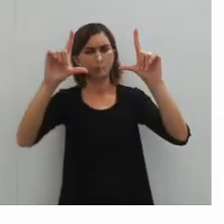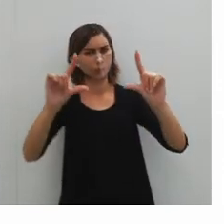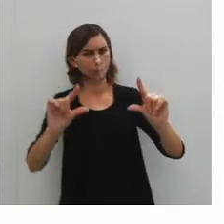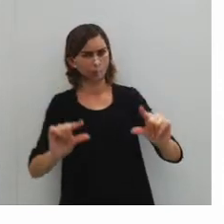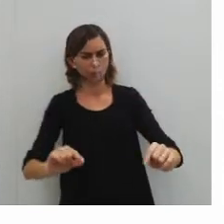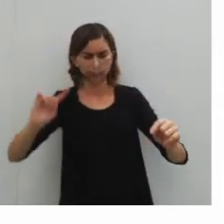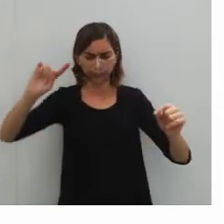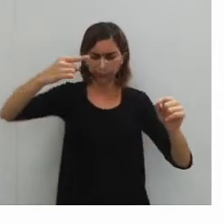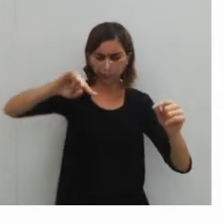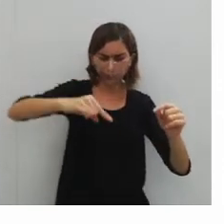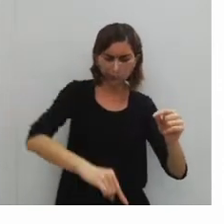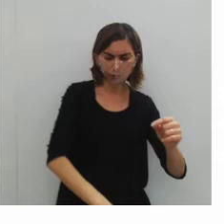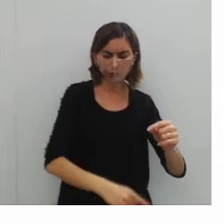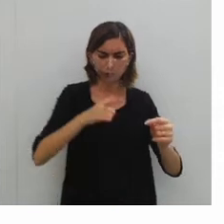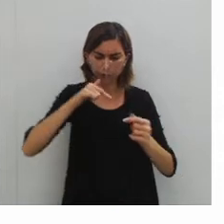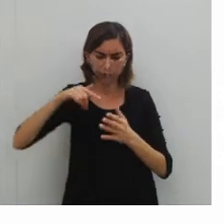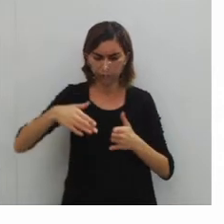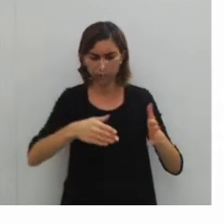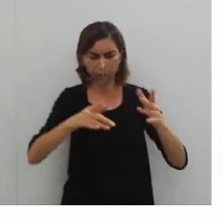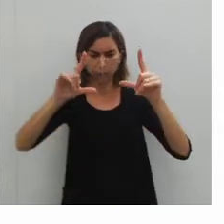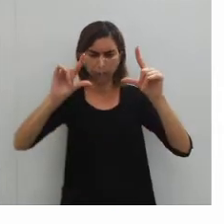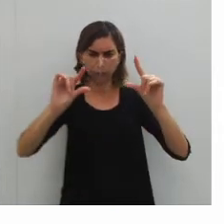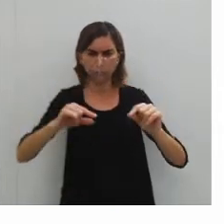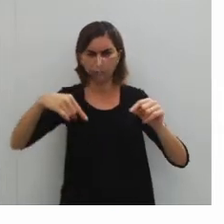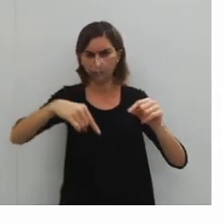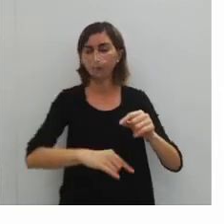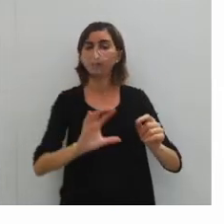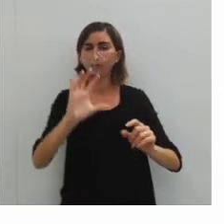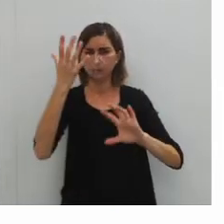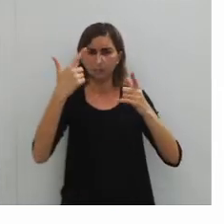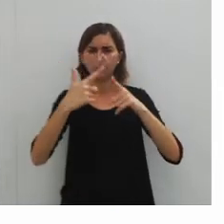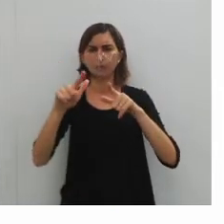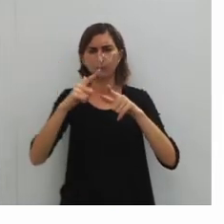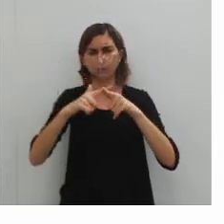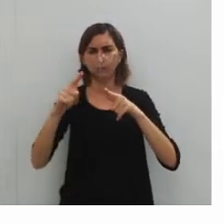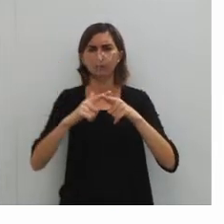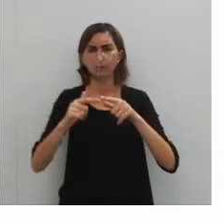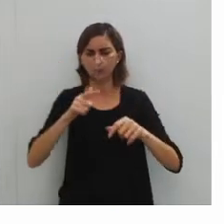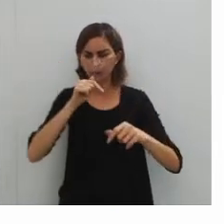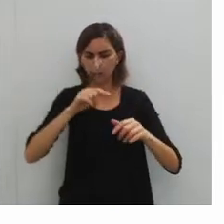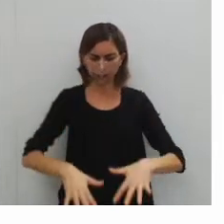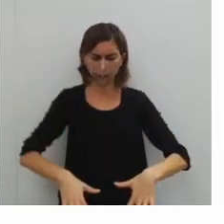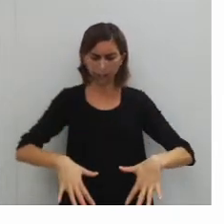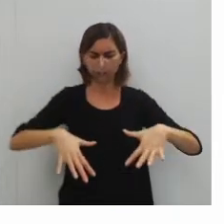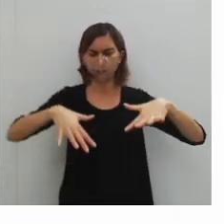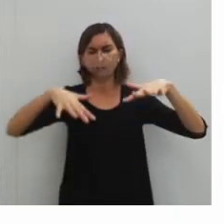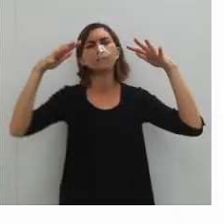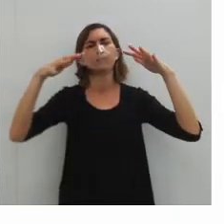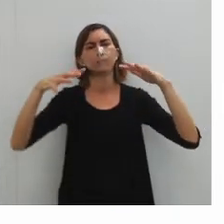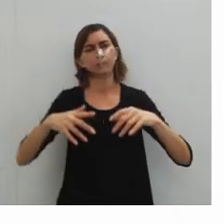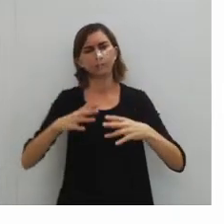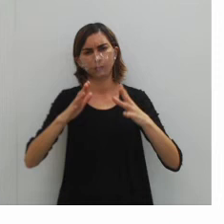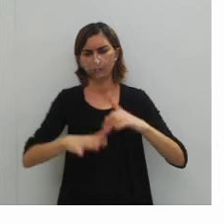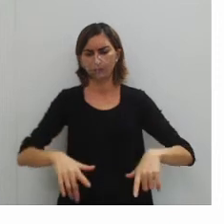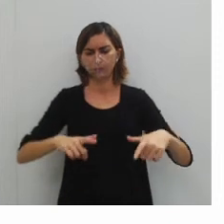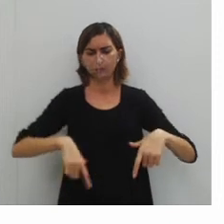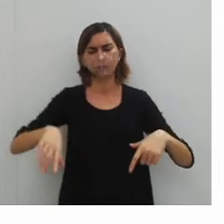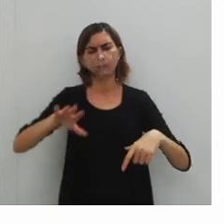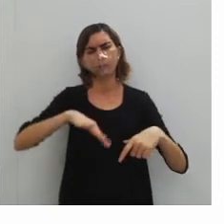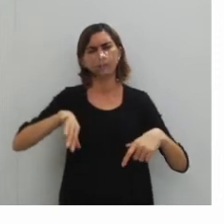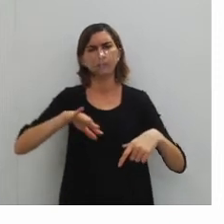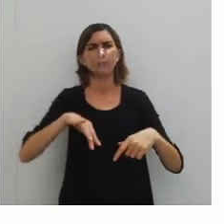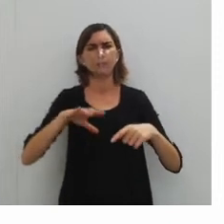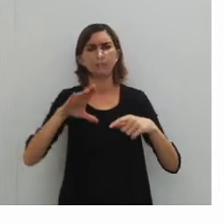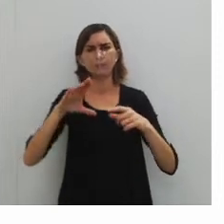da profundidade dos rios, ocorre também o problema de enchentes. Em áreas com ocupação